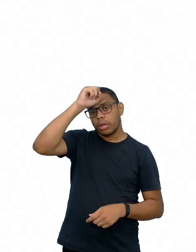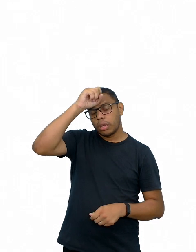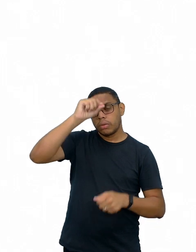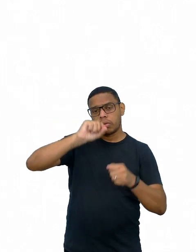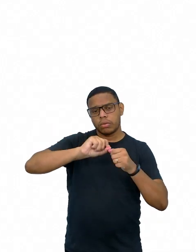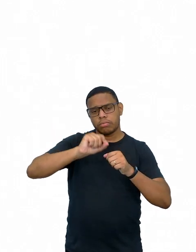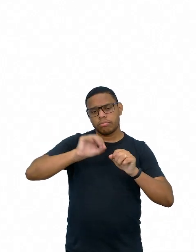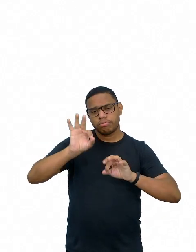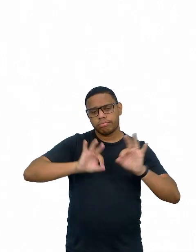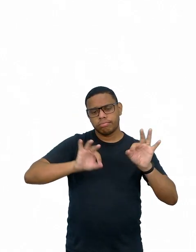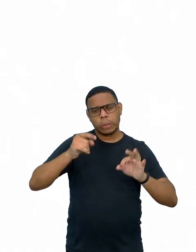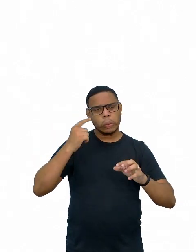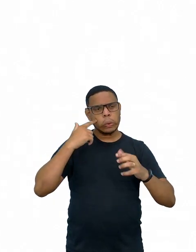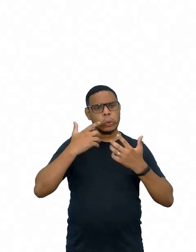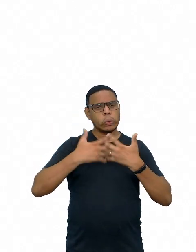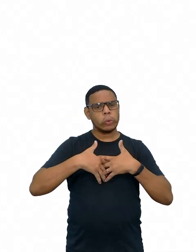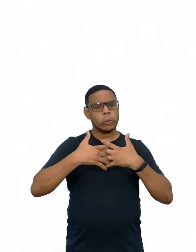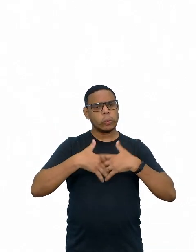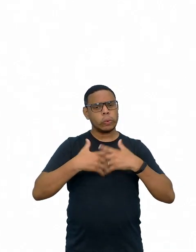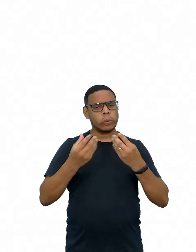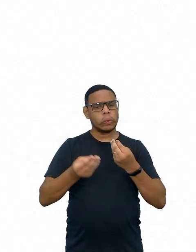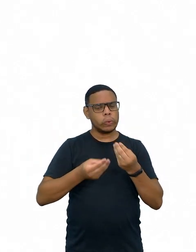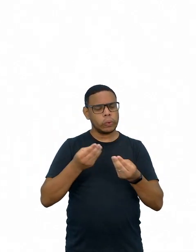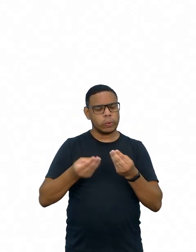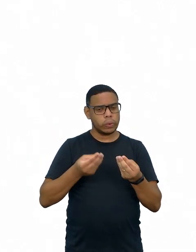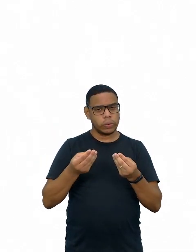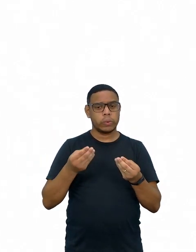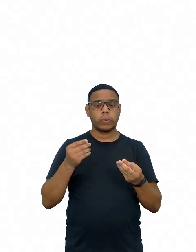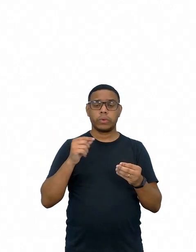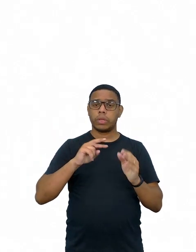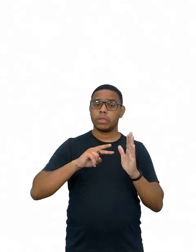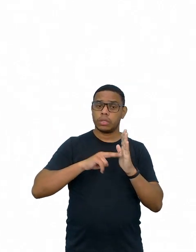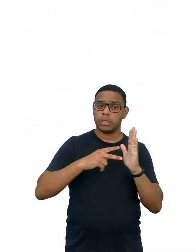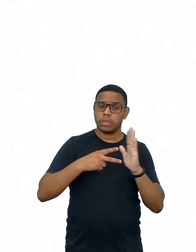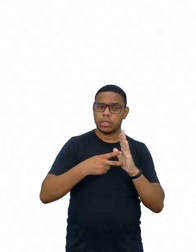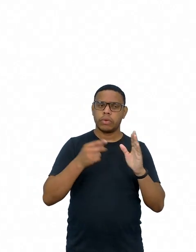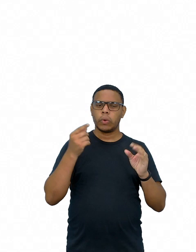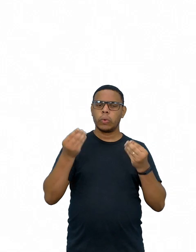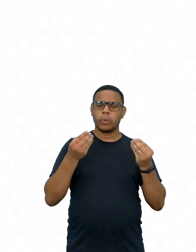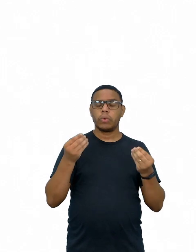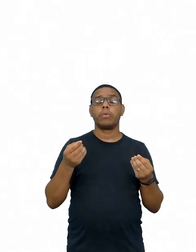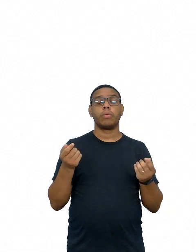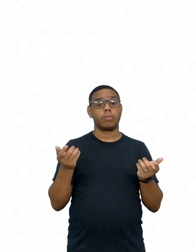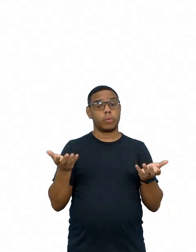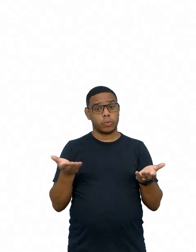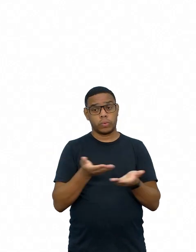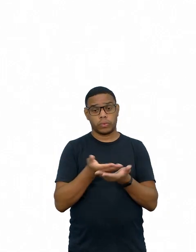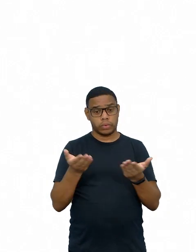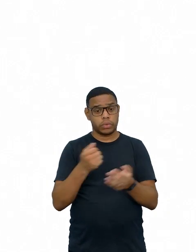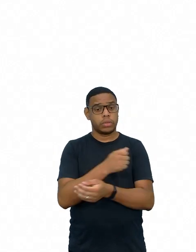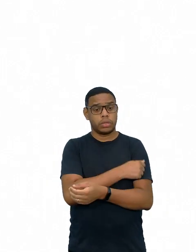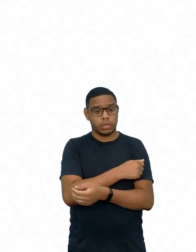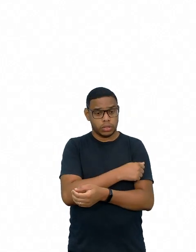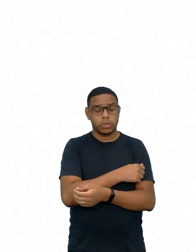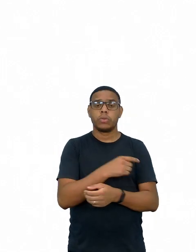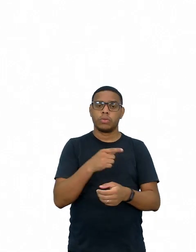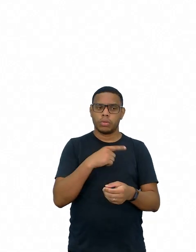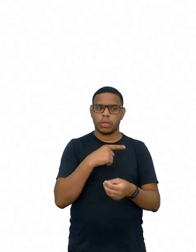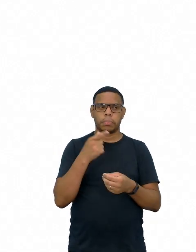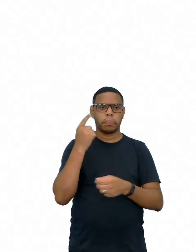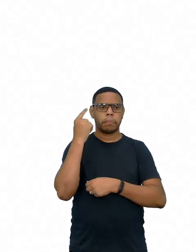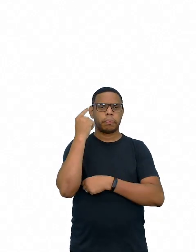e os problemas do mundo real, que consideram significativos, determinando como abordá-los